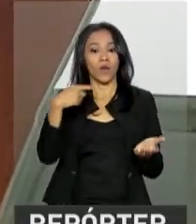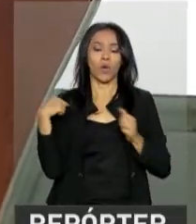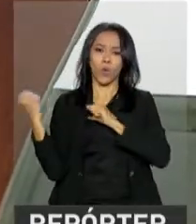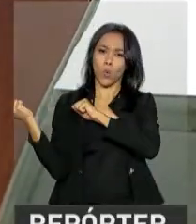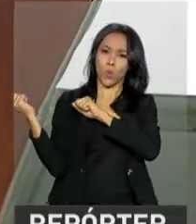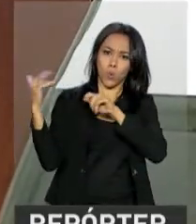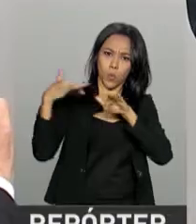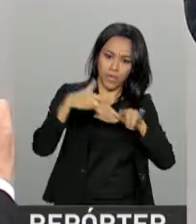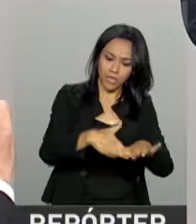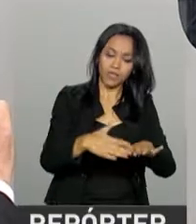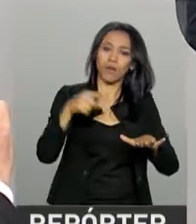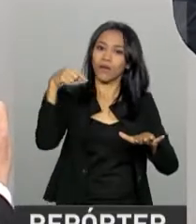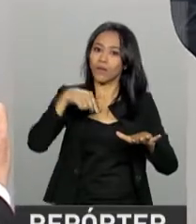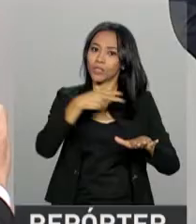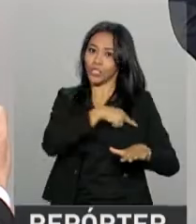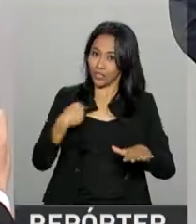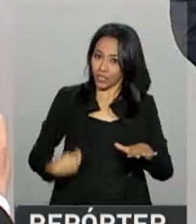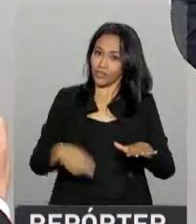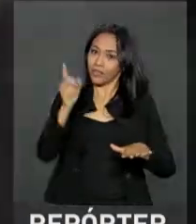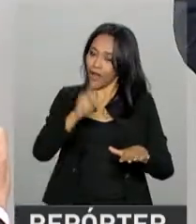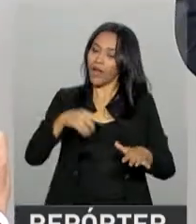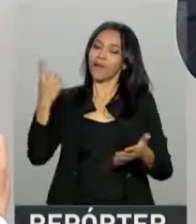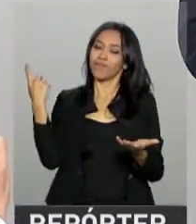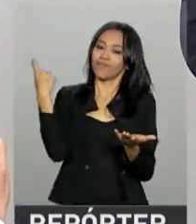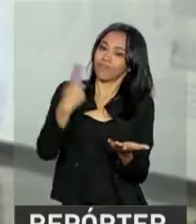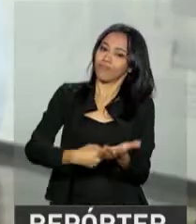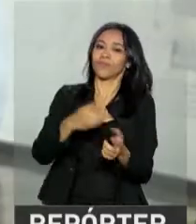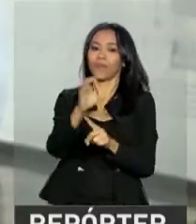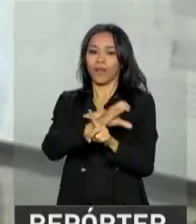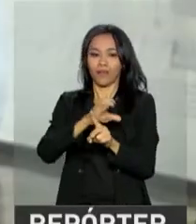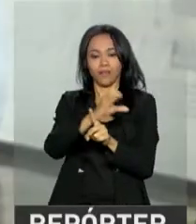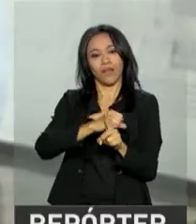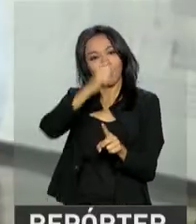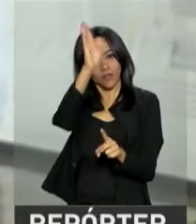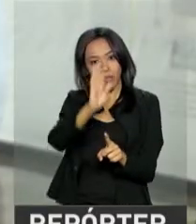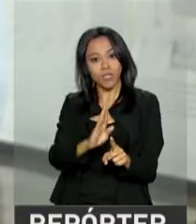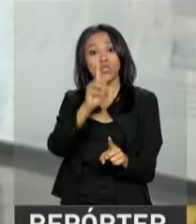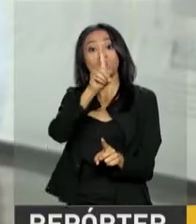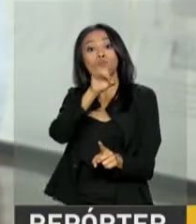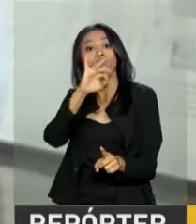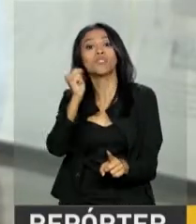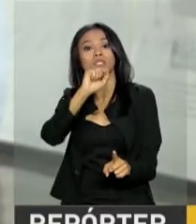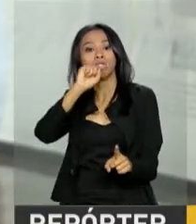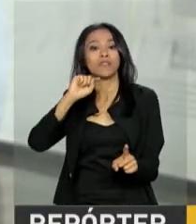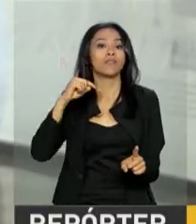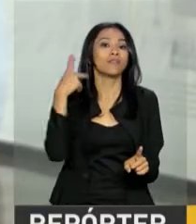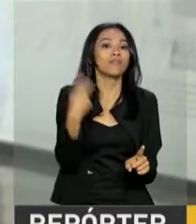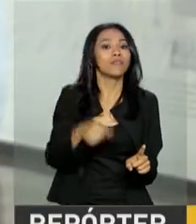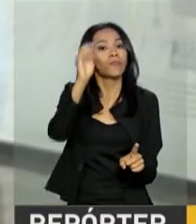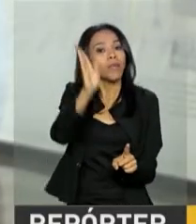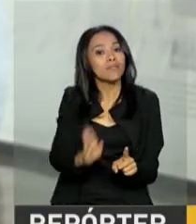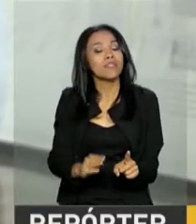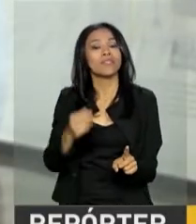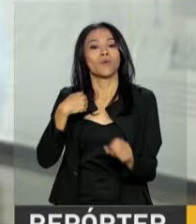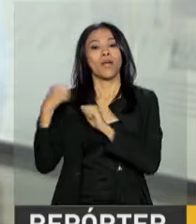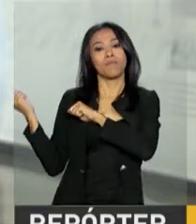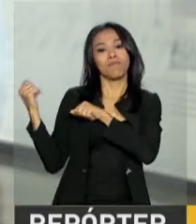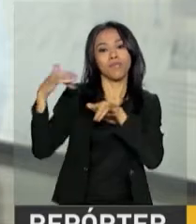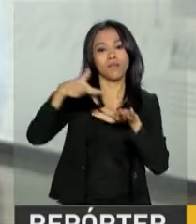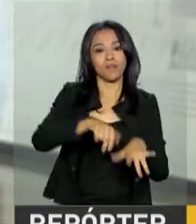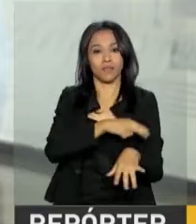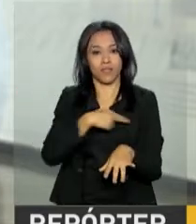passa a ser marcada no calendário do país o dia nacional da imigração chinesa vai ser celebrado sempre